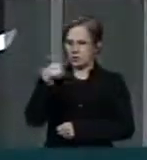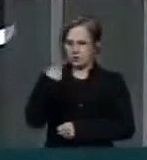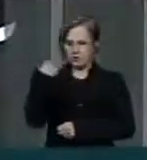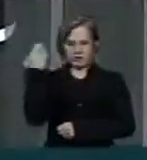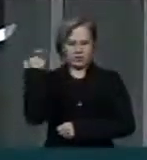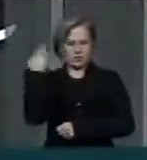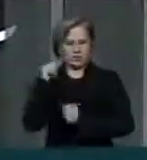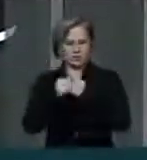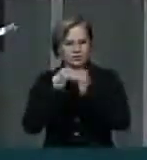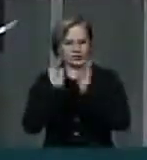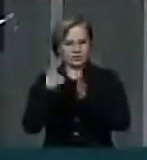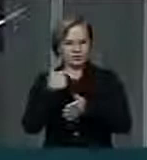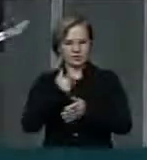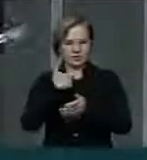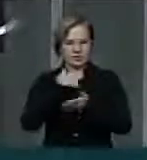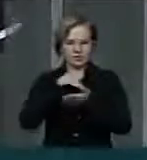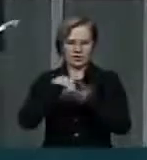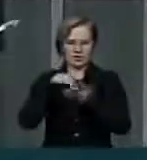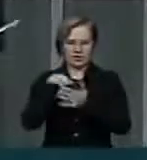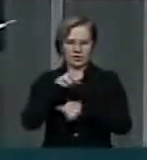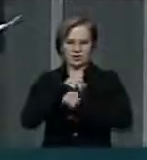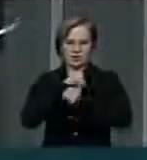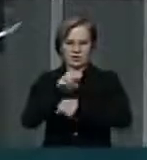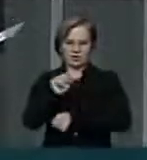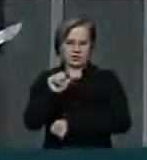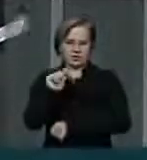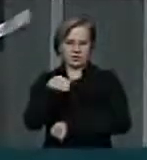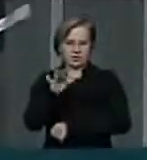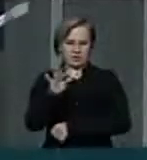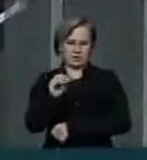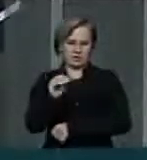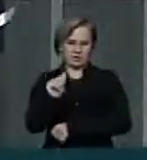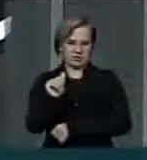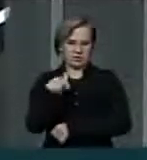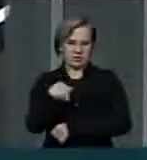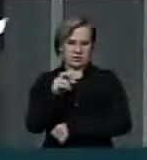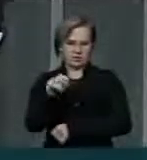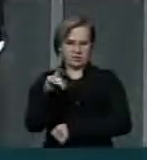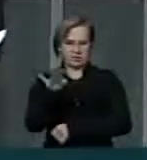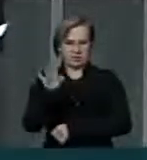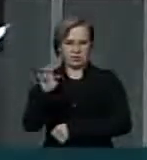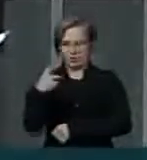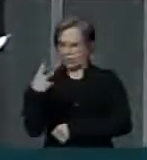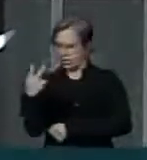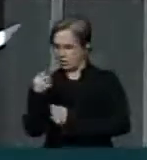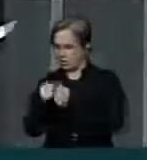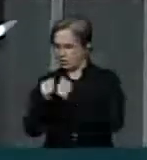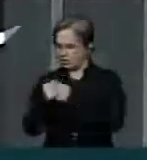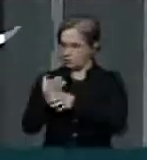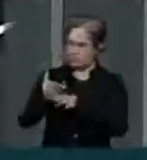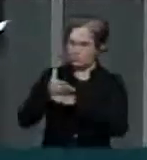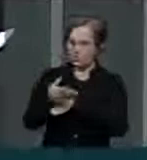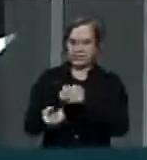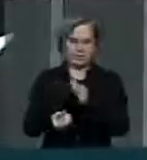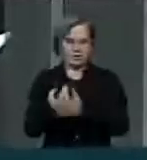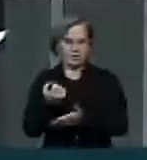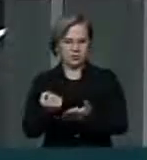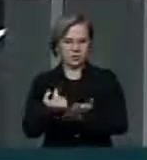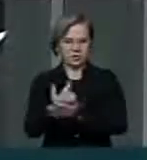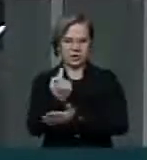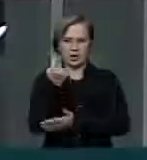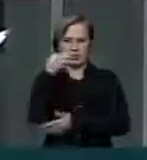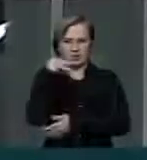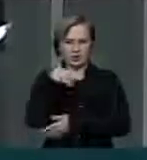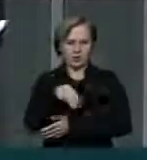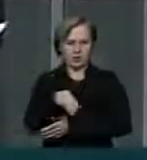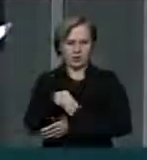e nós vivemos esse problema, você lançando a tarifa zero e depois nós implantando o pagamento por quilômetro, e